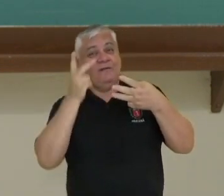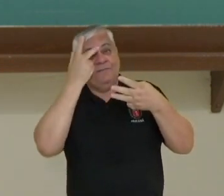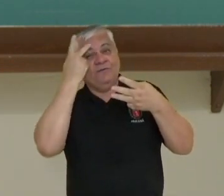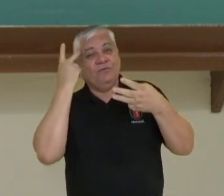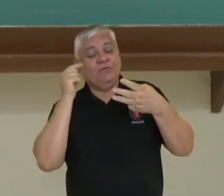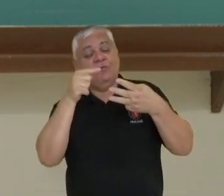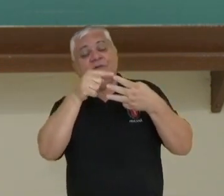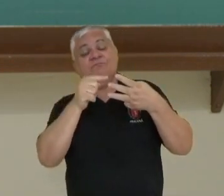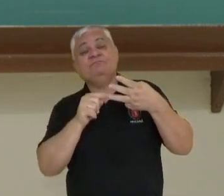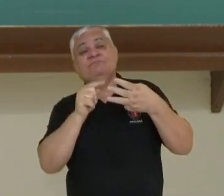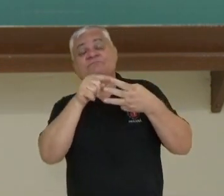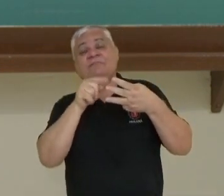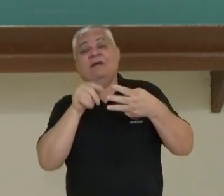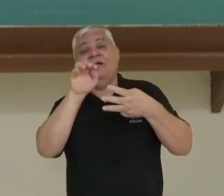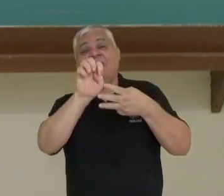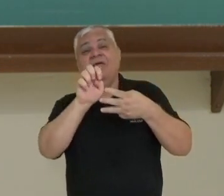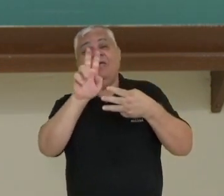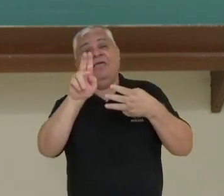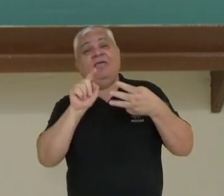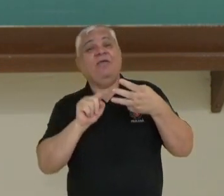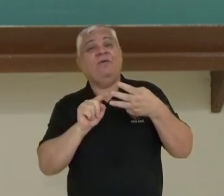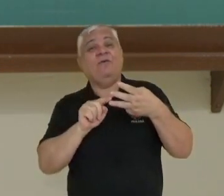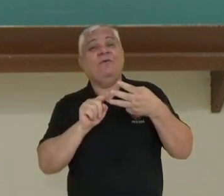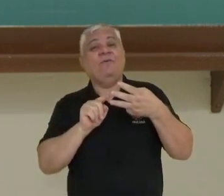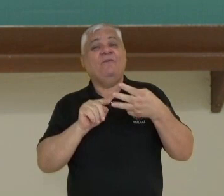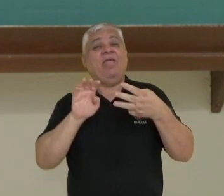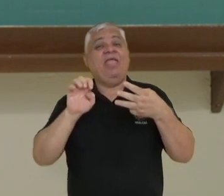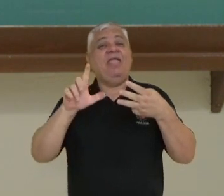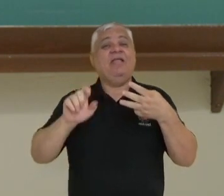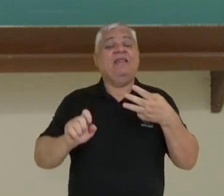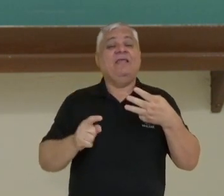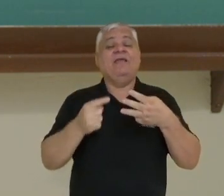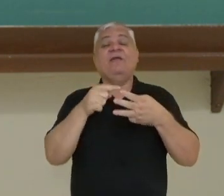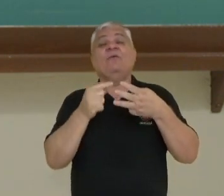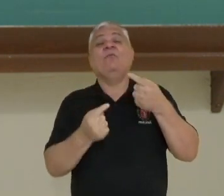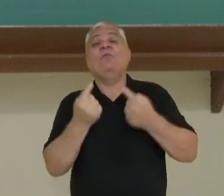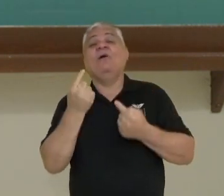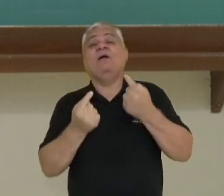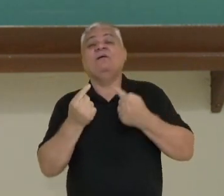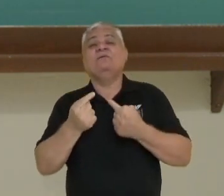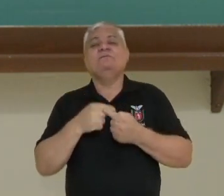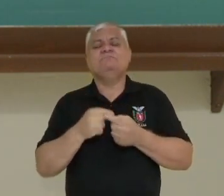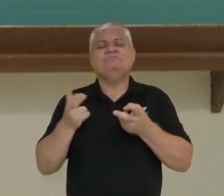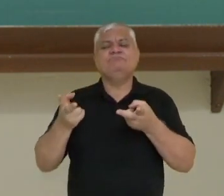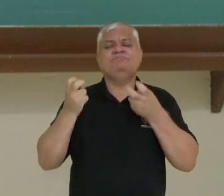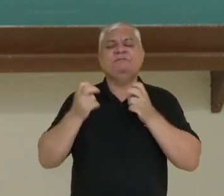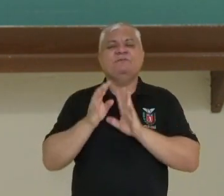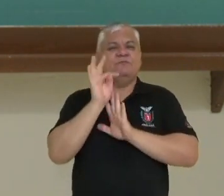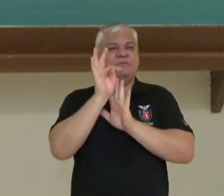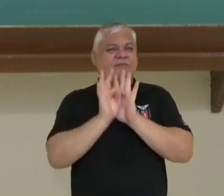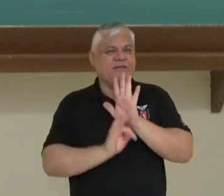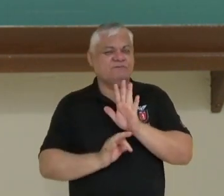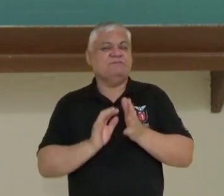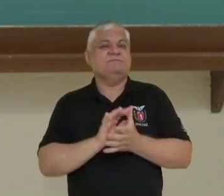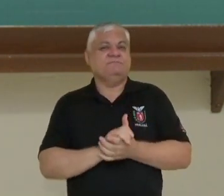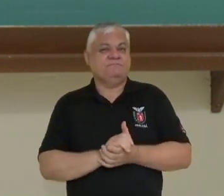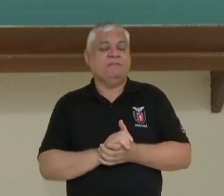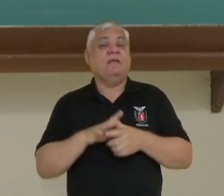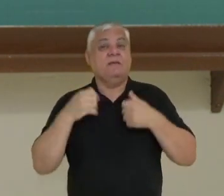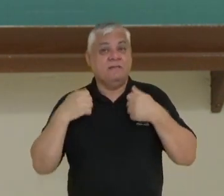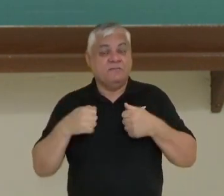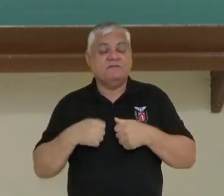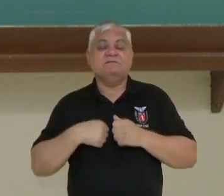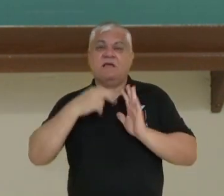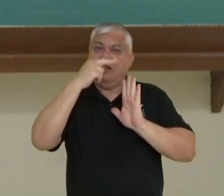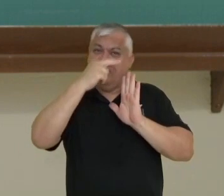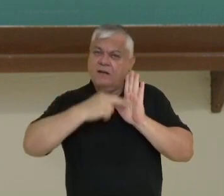que eu preciso perceber, né, dentro ali do trecho para sentir se ele está em primeira ou em terceira pessoa? Então, eu tenho que acompanhar